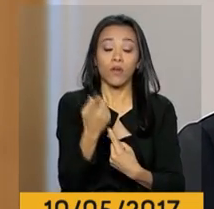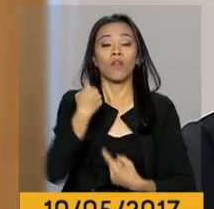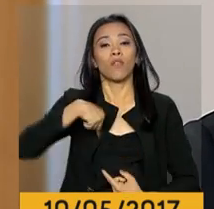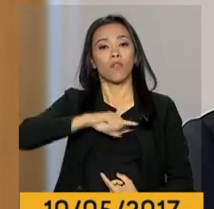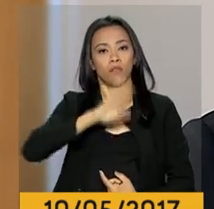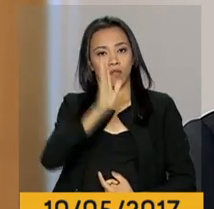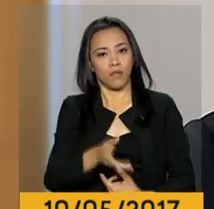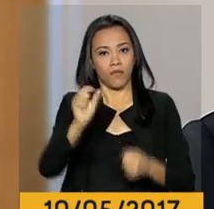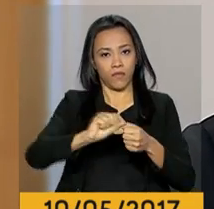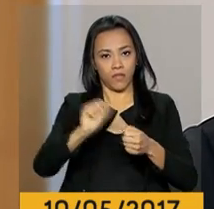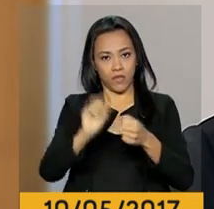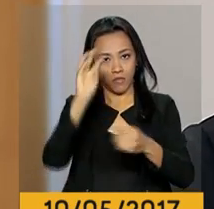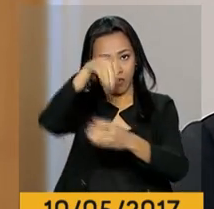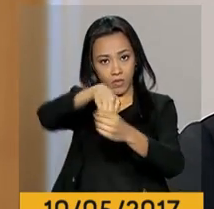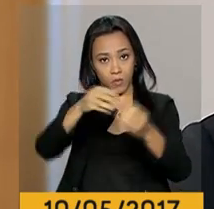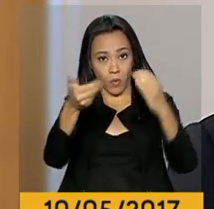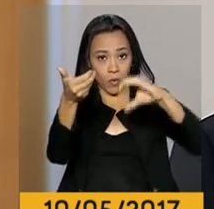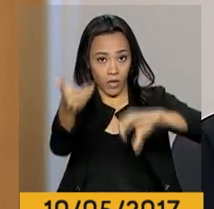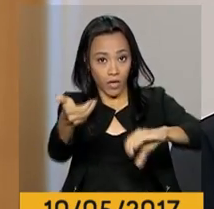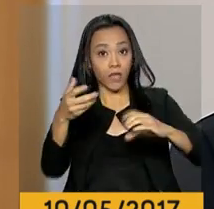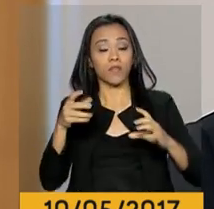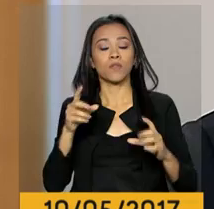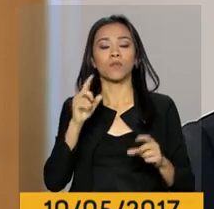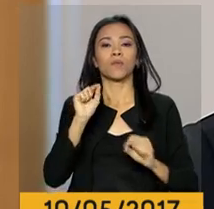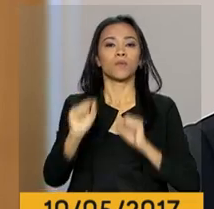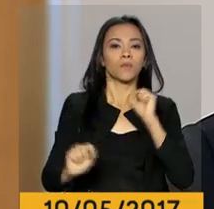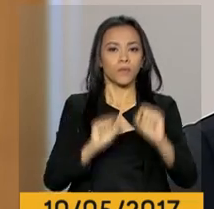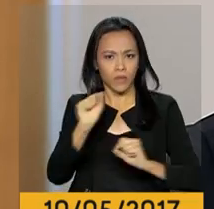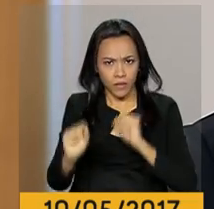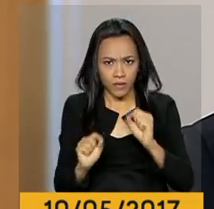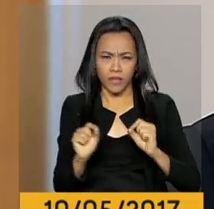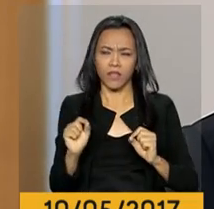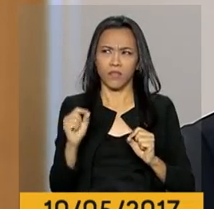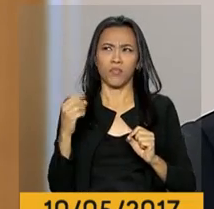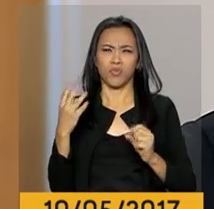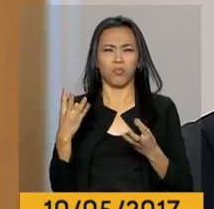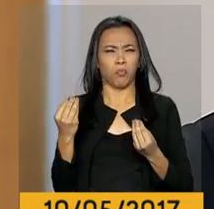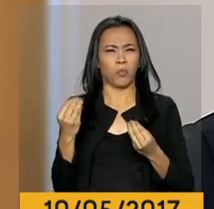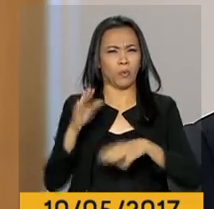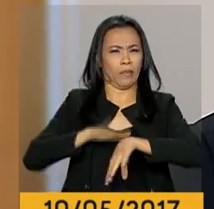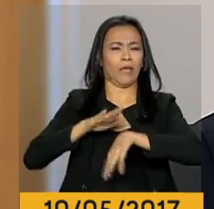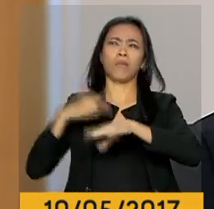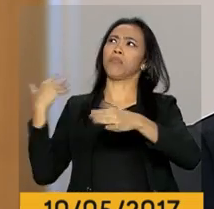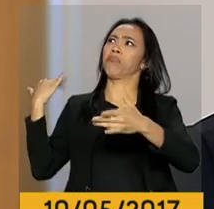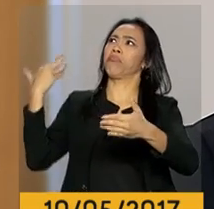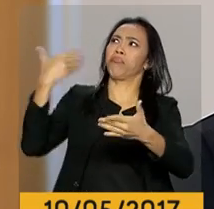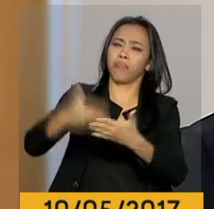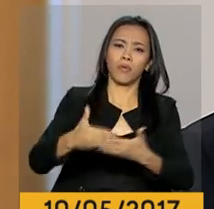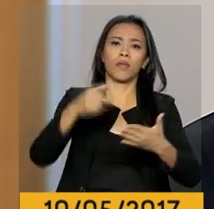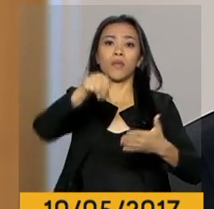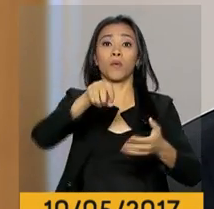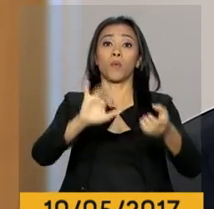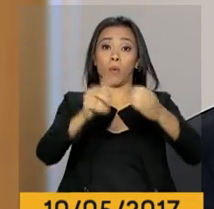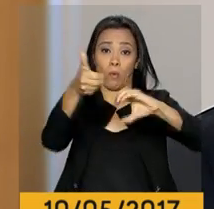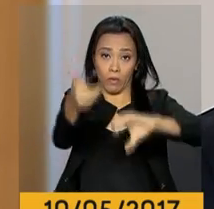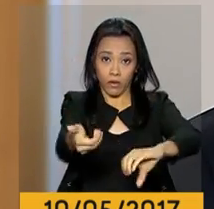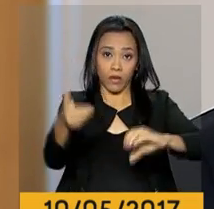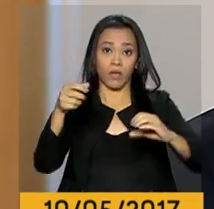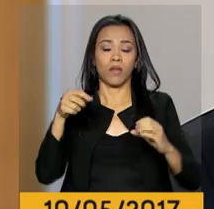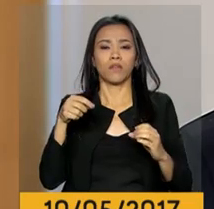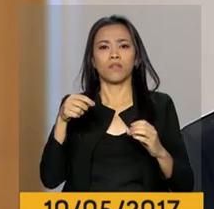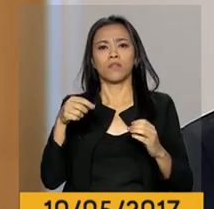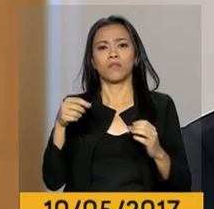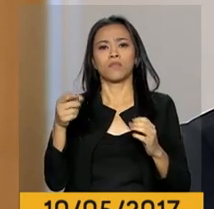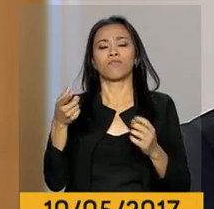nacional o partícipe do nosso governo ou seja depois de muito tempo quando na verdade o Congresso Nacional ao longo dos